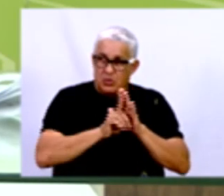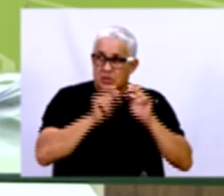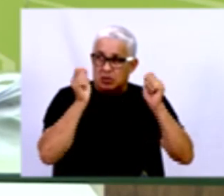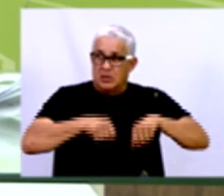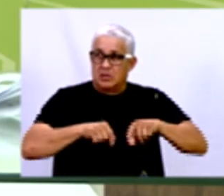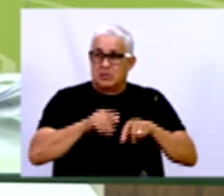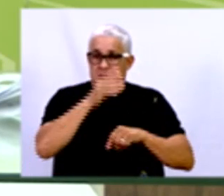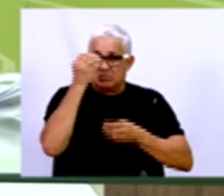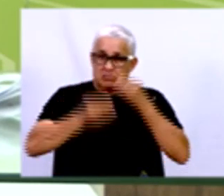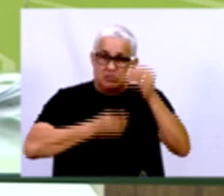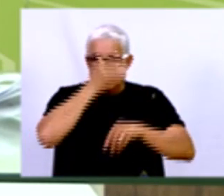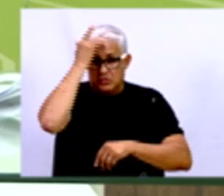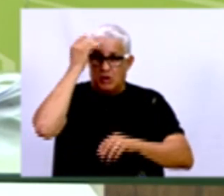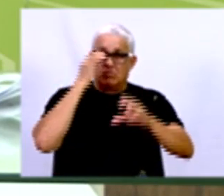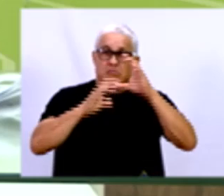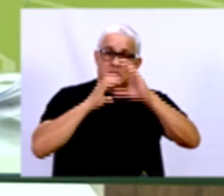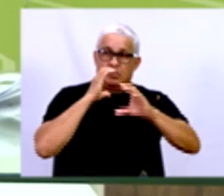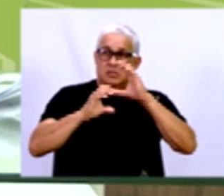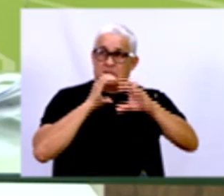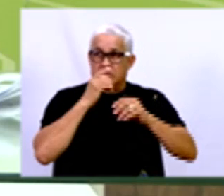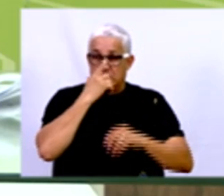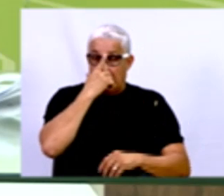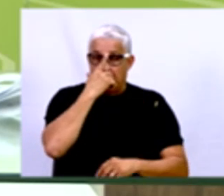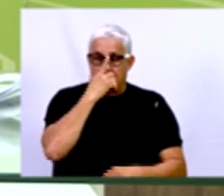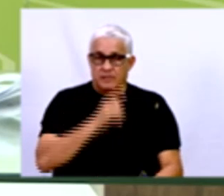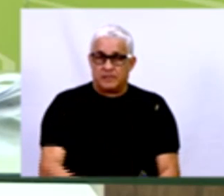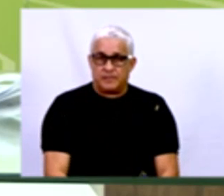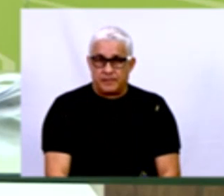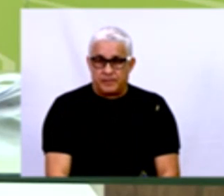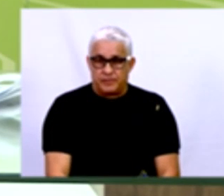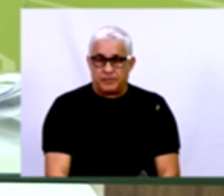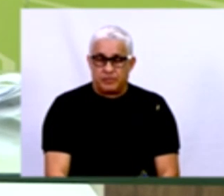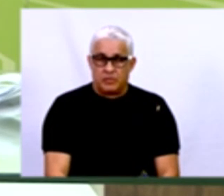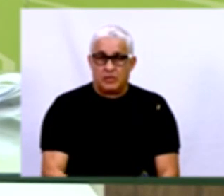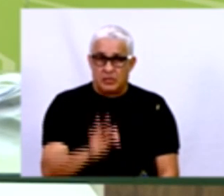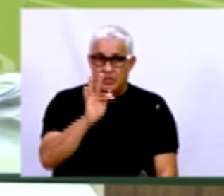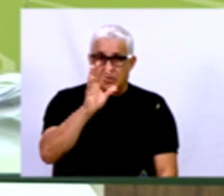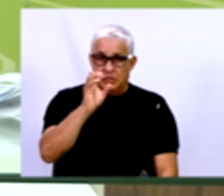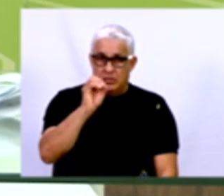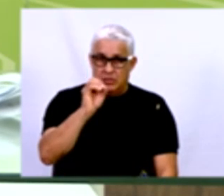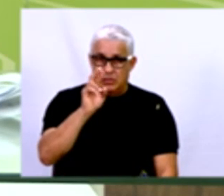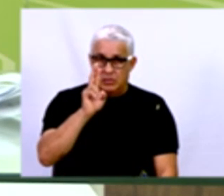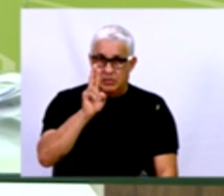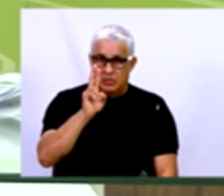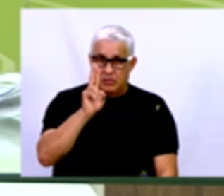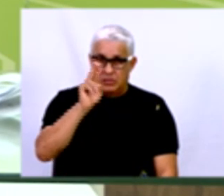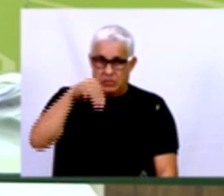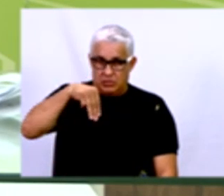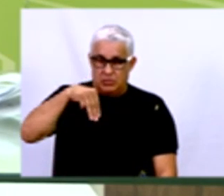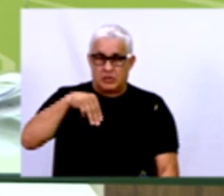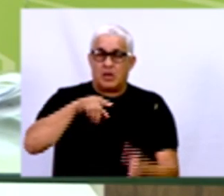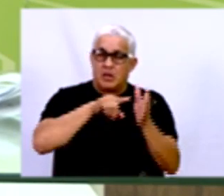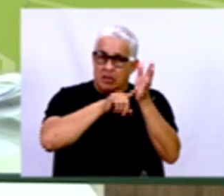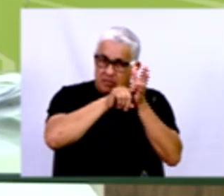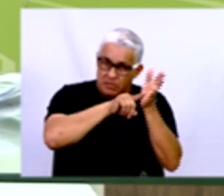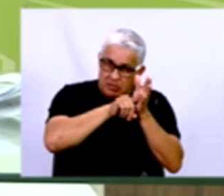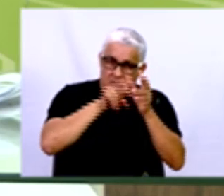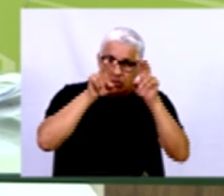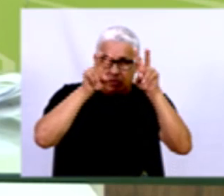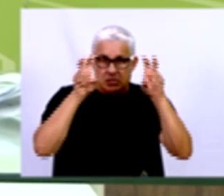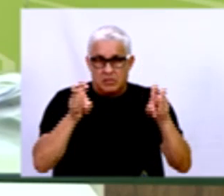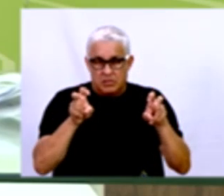como as pessoas vão se comunicar. Então, neste fórum, faça uma pesquisa sobre esse assunto, pesquise